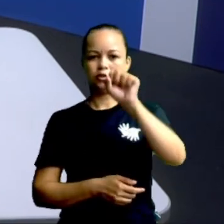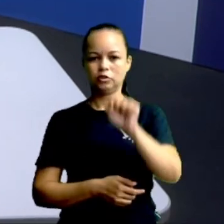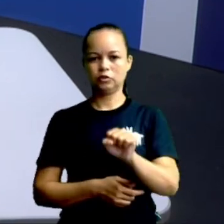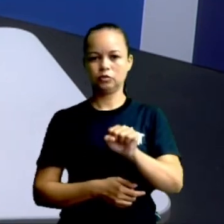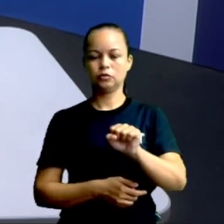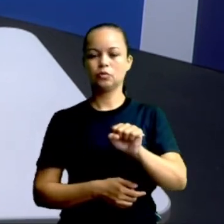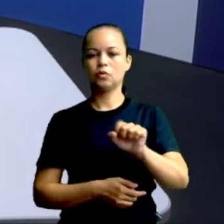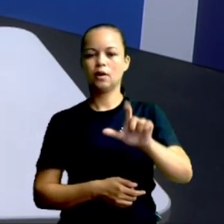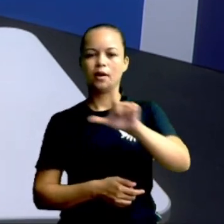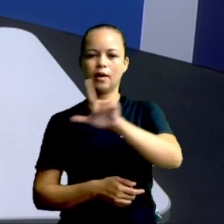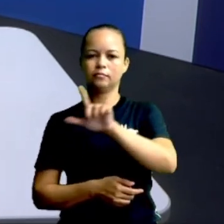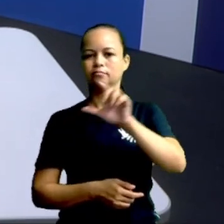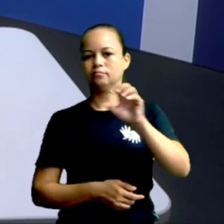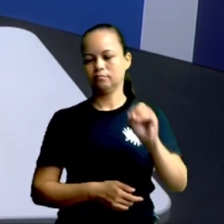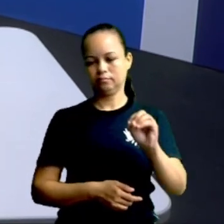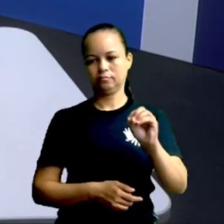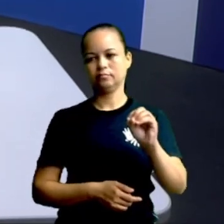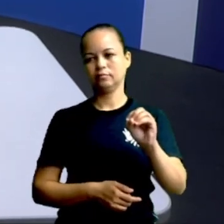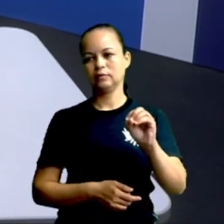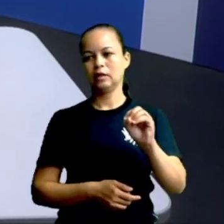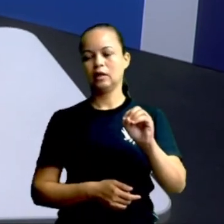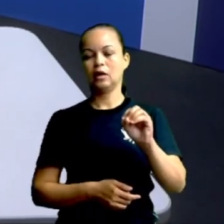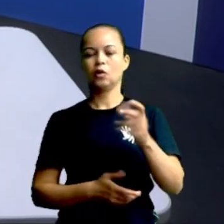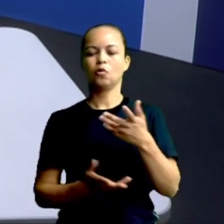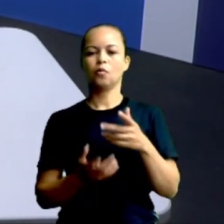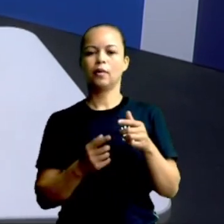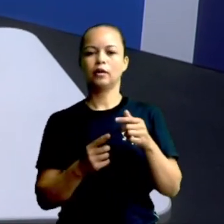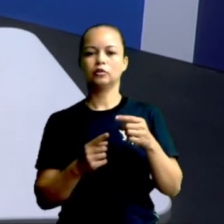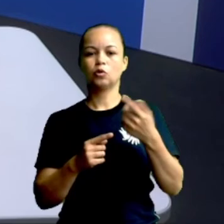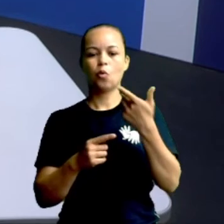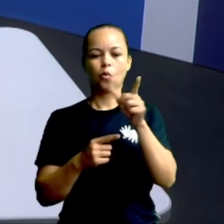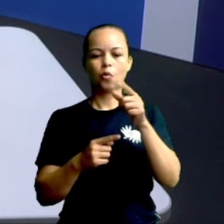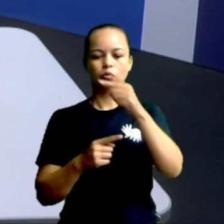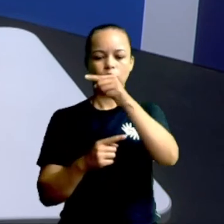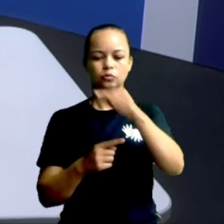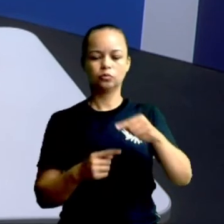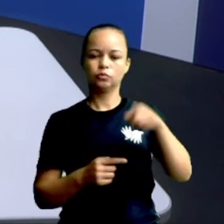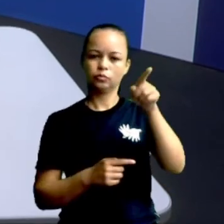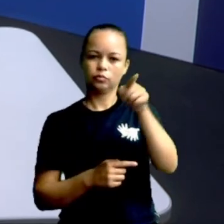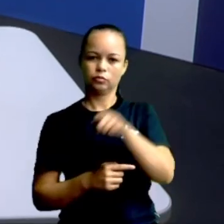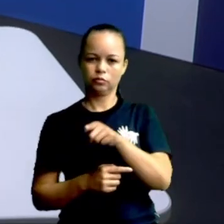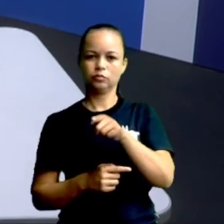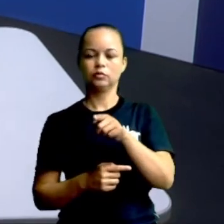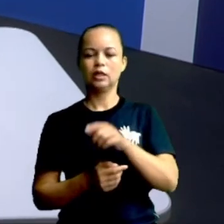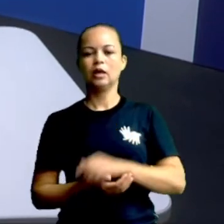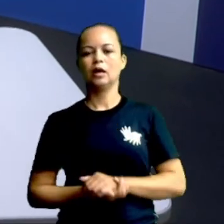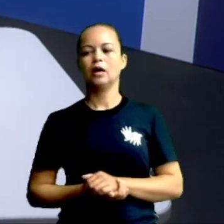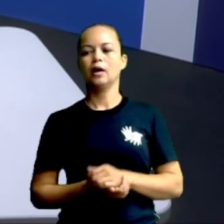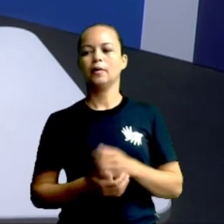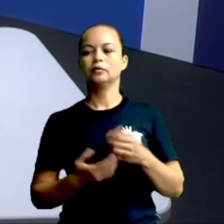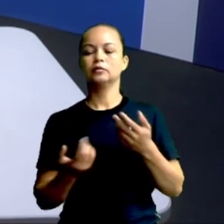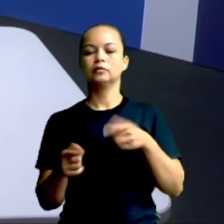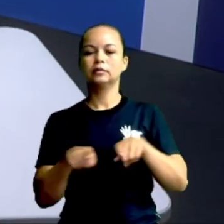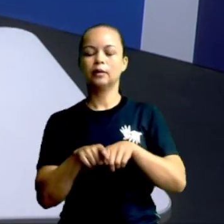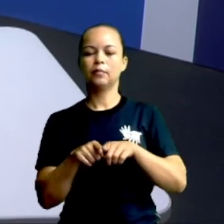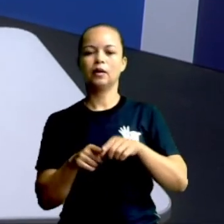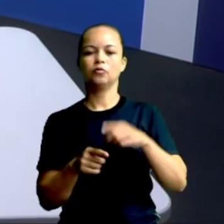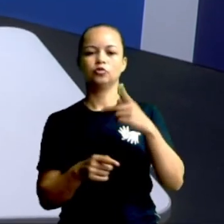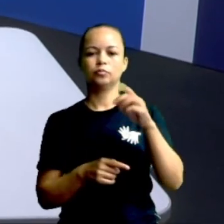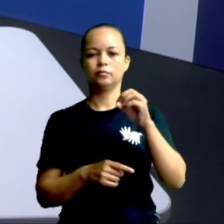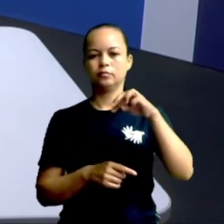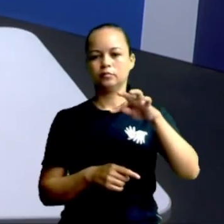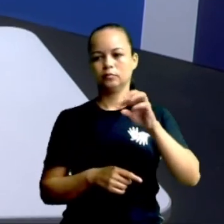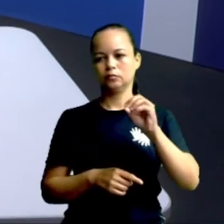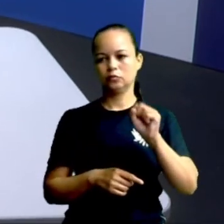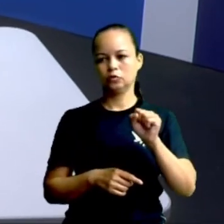leste, oeste. E aí, ó, com mais 2 pontas, mais 4 pontas, né? Eu formo os pontos colaterais. E